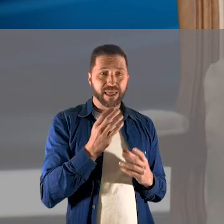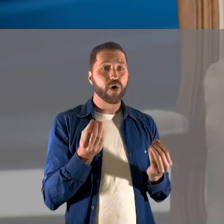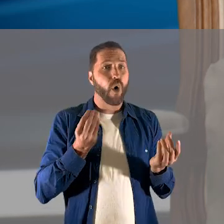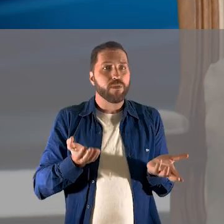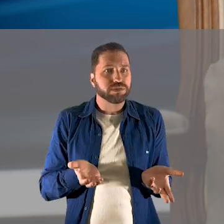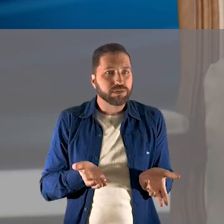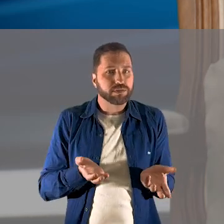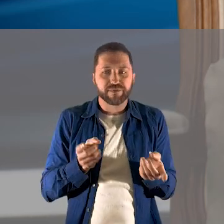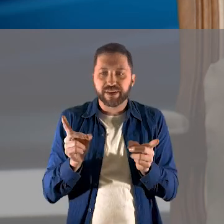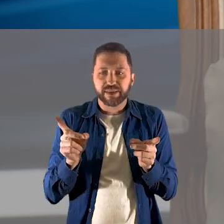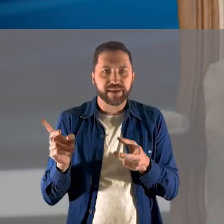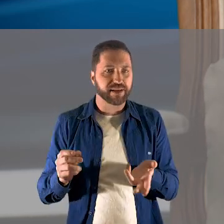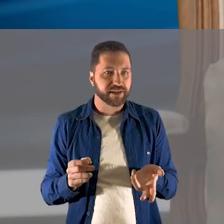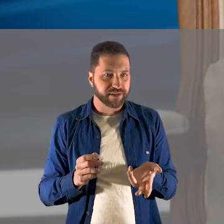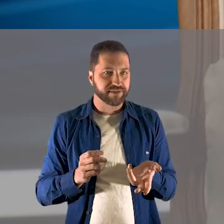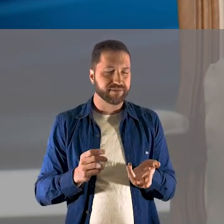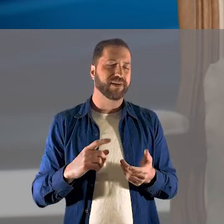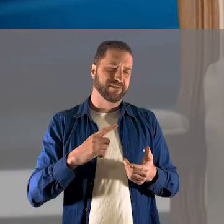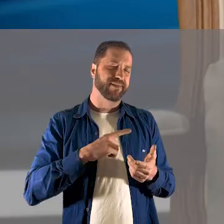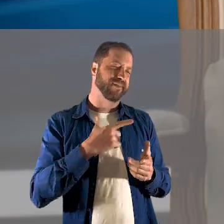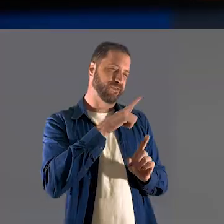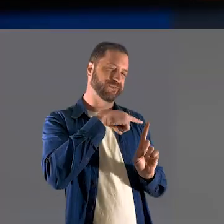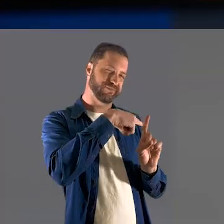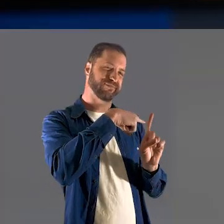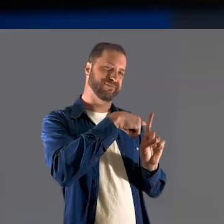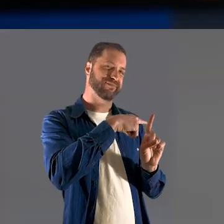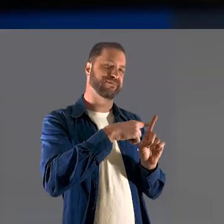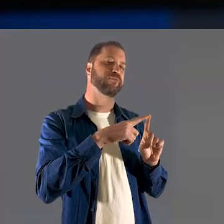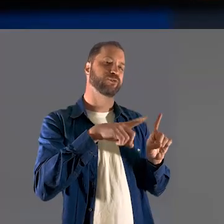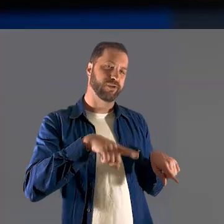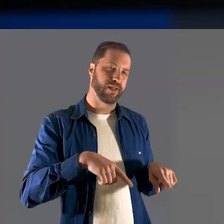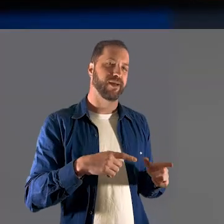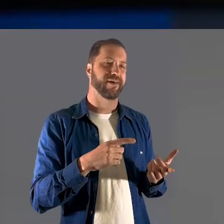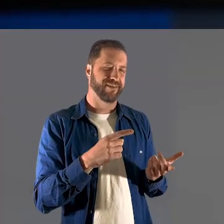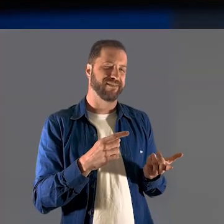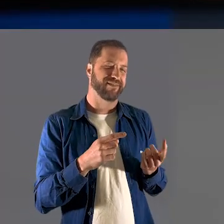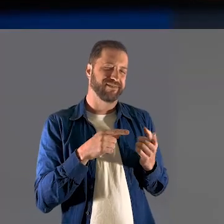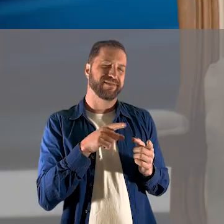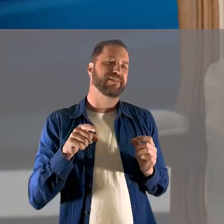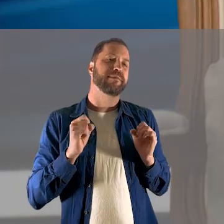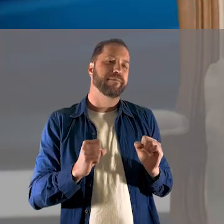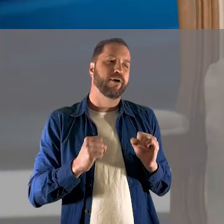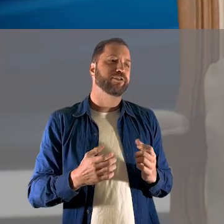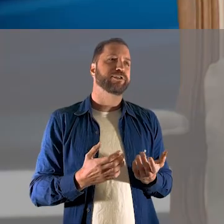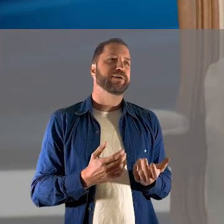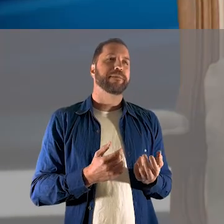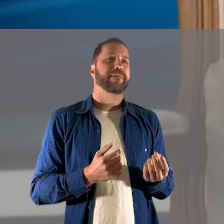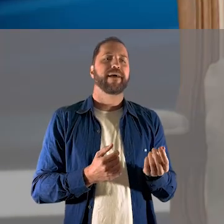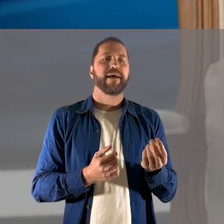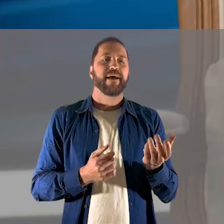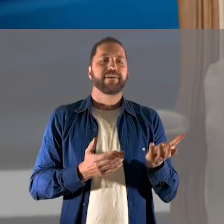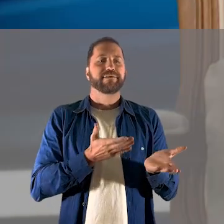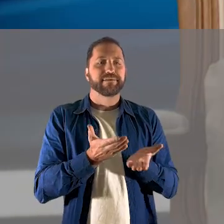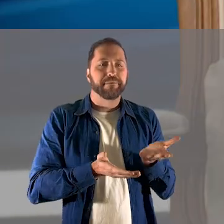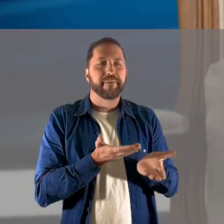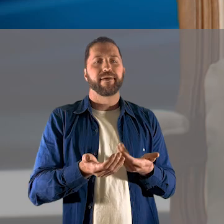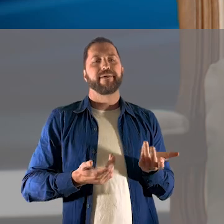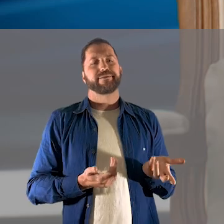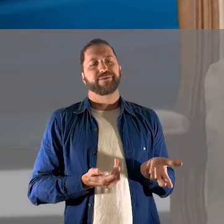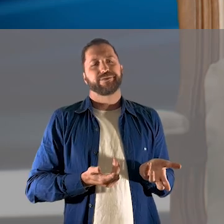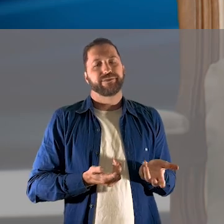seja então além da gente ter vários benefícios para os próximos funcionários né ali dentro eles podem e parceiros eles podem